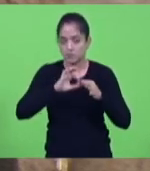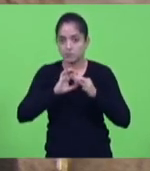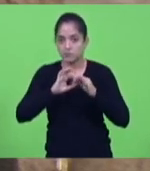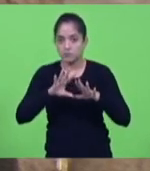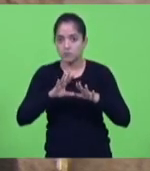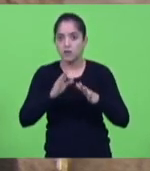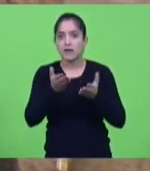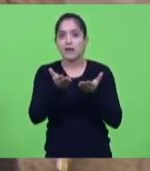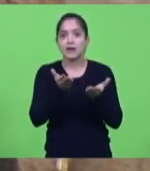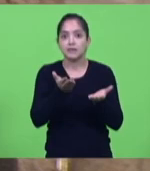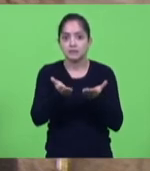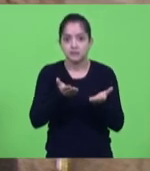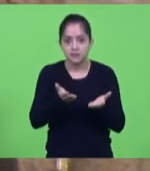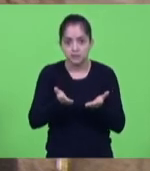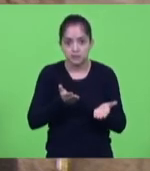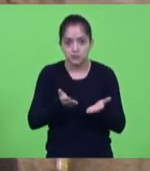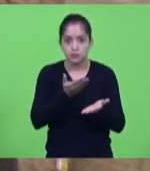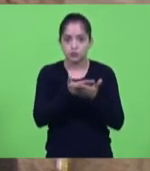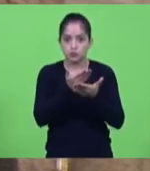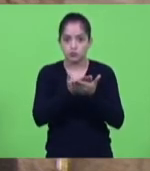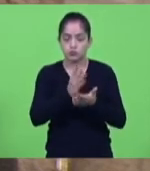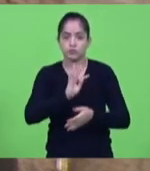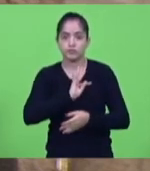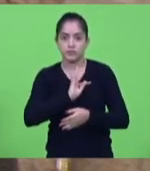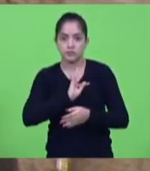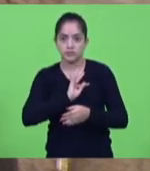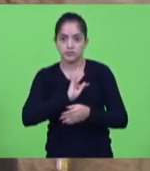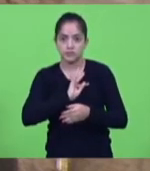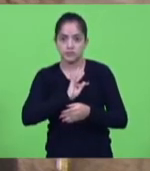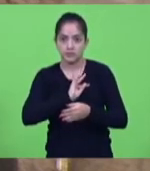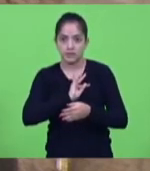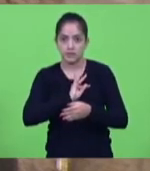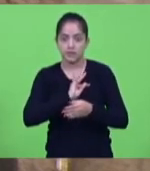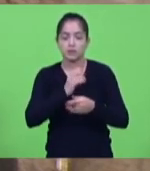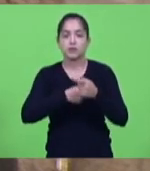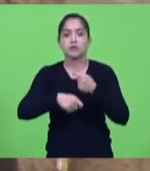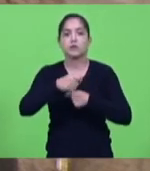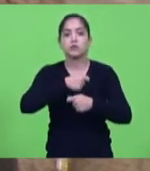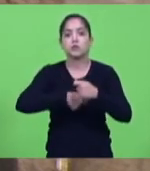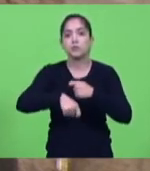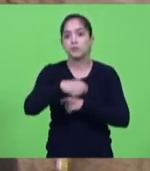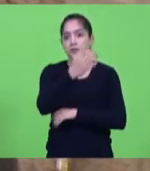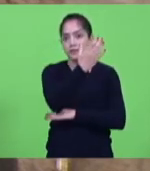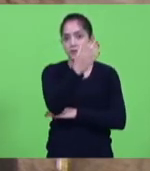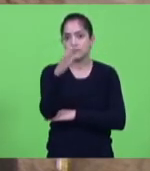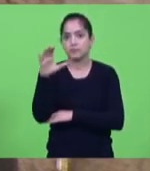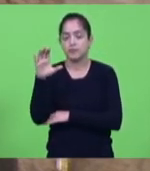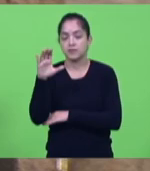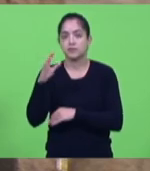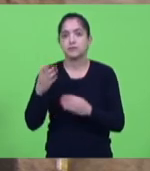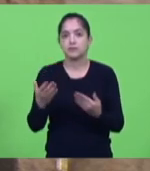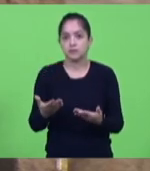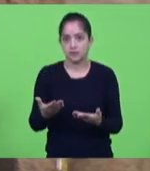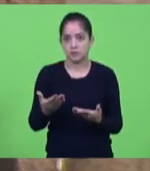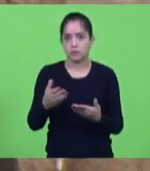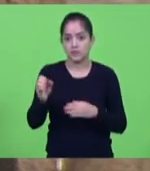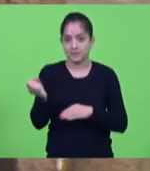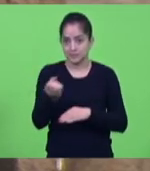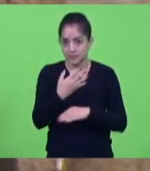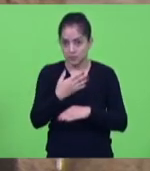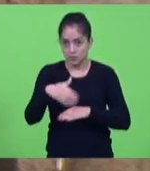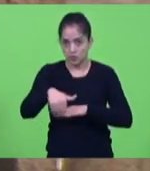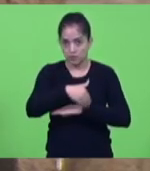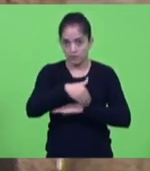do estudo de viabilidade técnica, econômica e ambiental para a implantação dessa nova rodovia